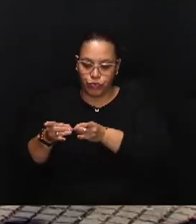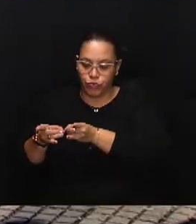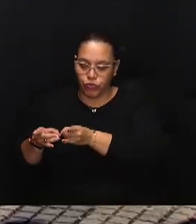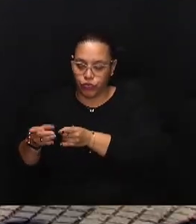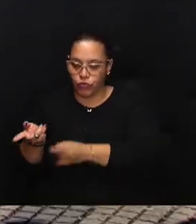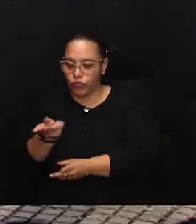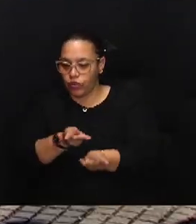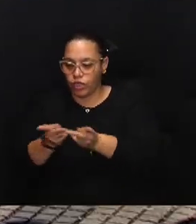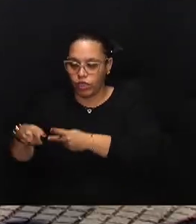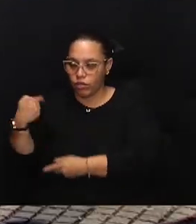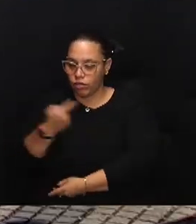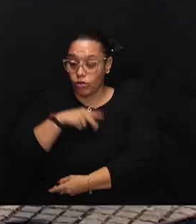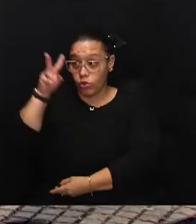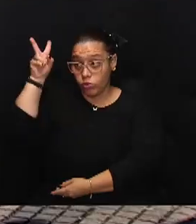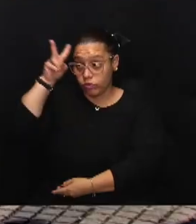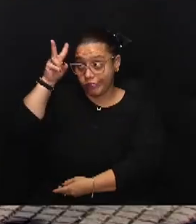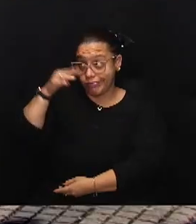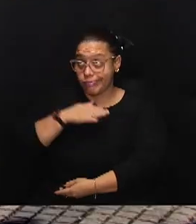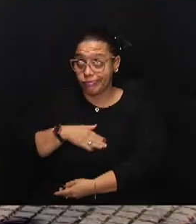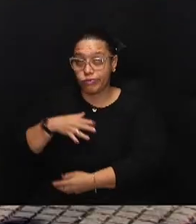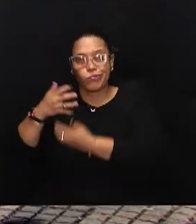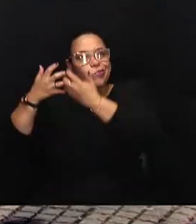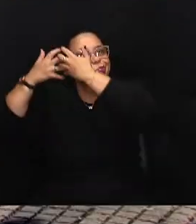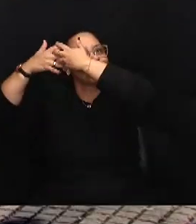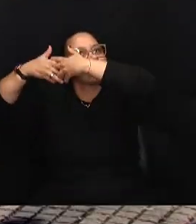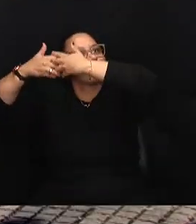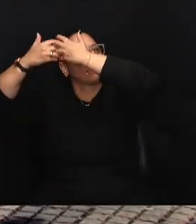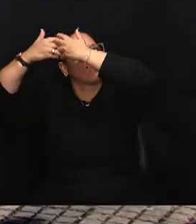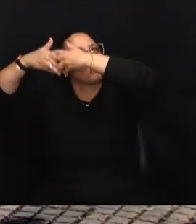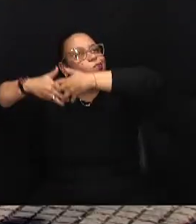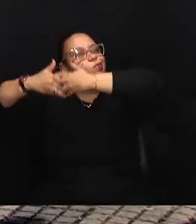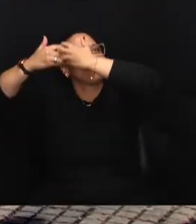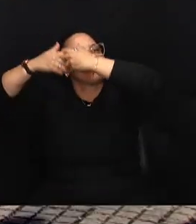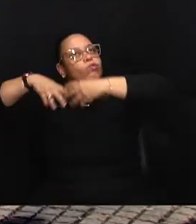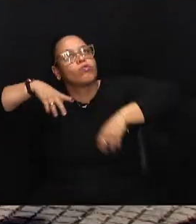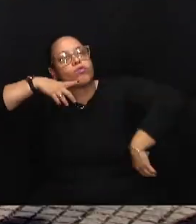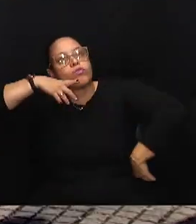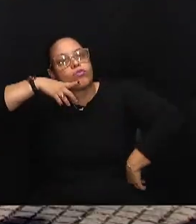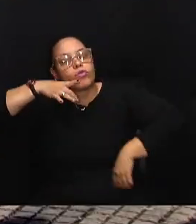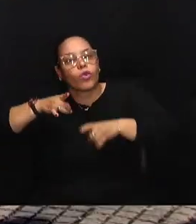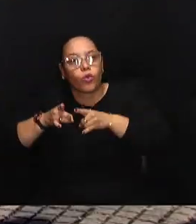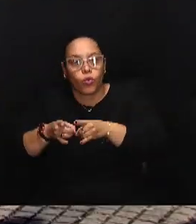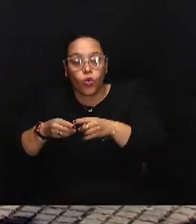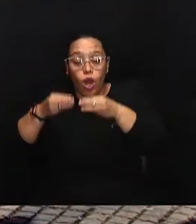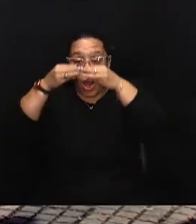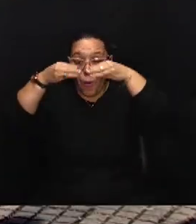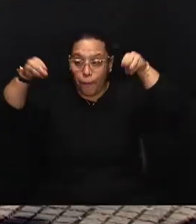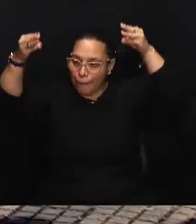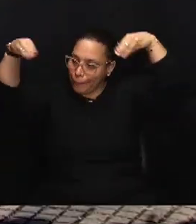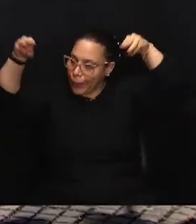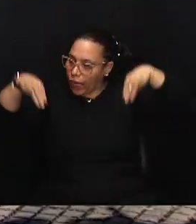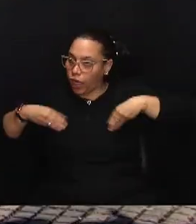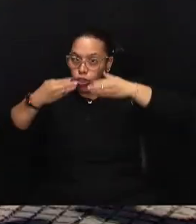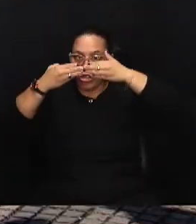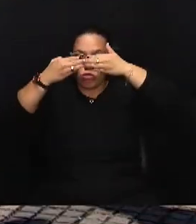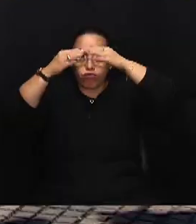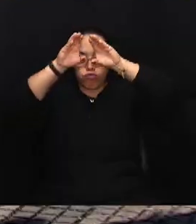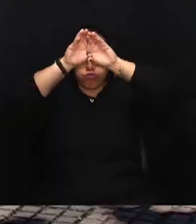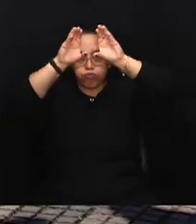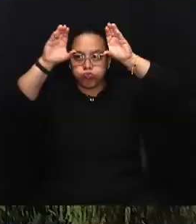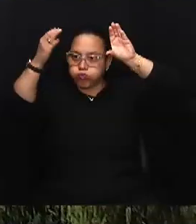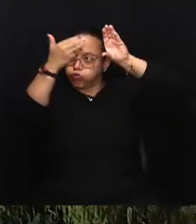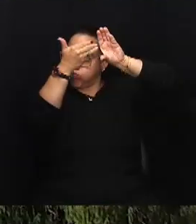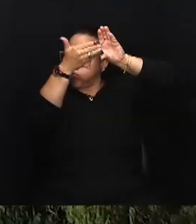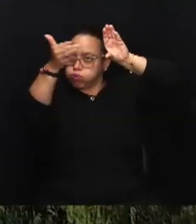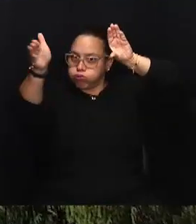gosto de fazer uma reflexão sobre uma máxima que muita gente usa, que o cemitério é um museu a céu aberto. Ele, de fato,